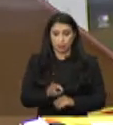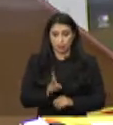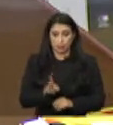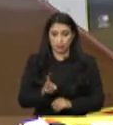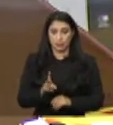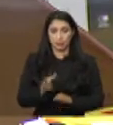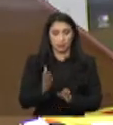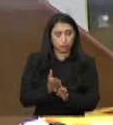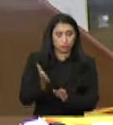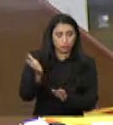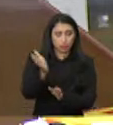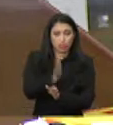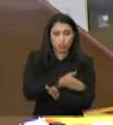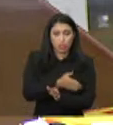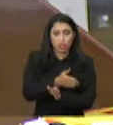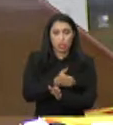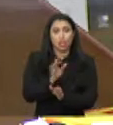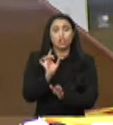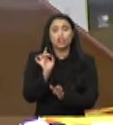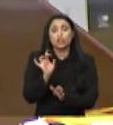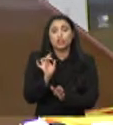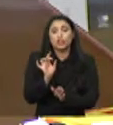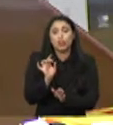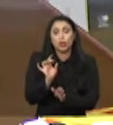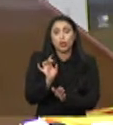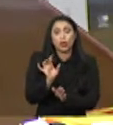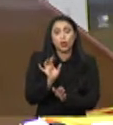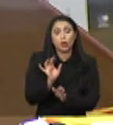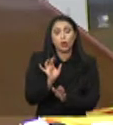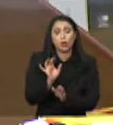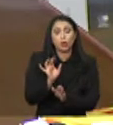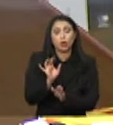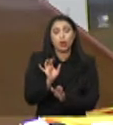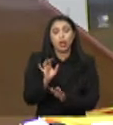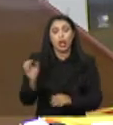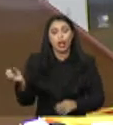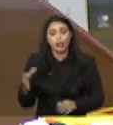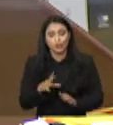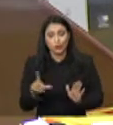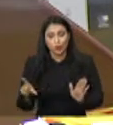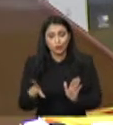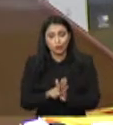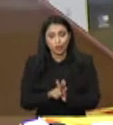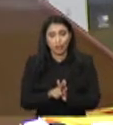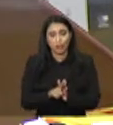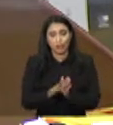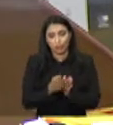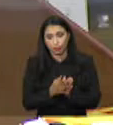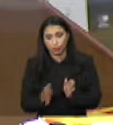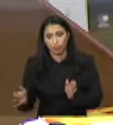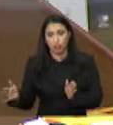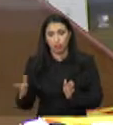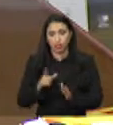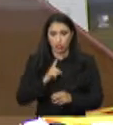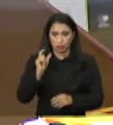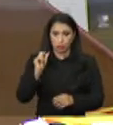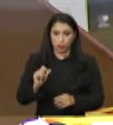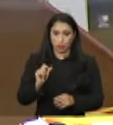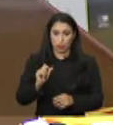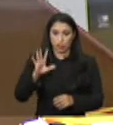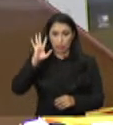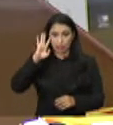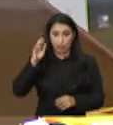restringir a retroatividade benéfica benéfica apenas a nova lei que discipline o direito do Estado de